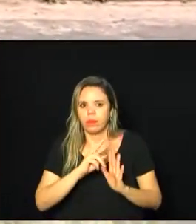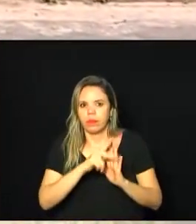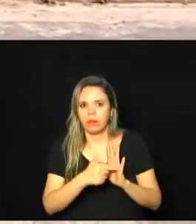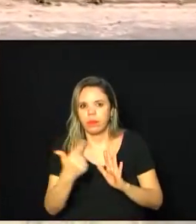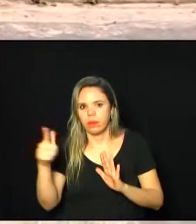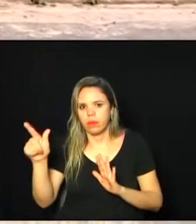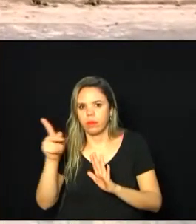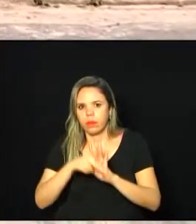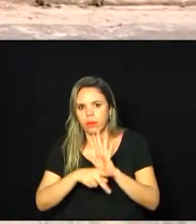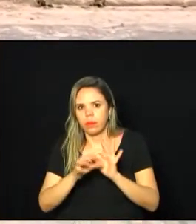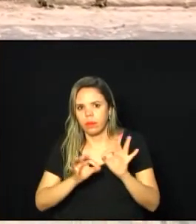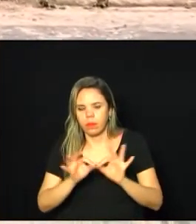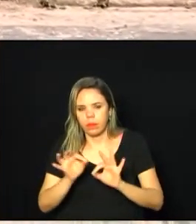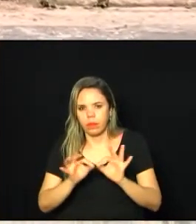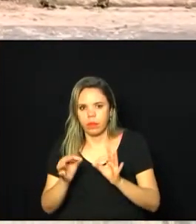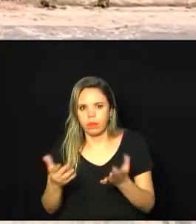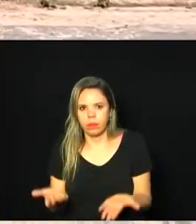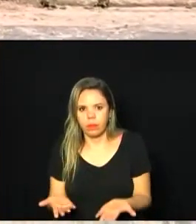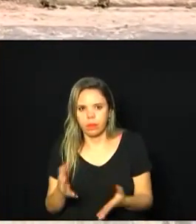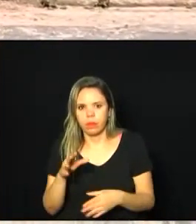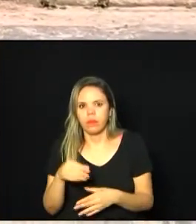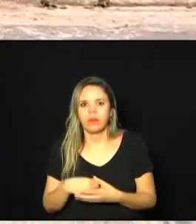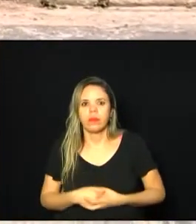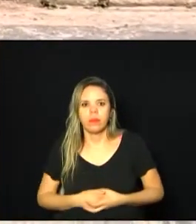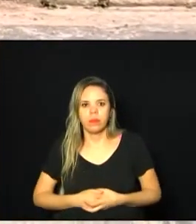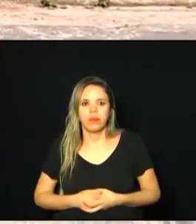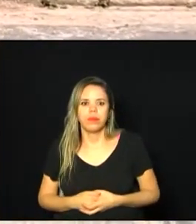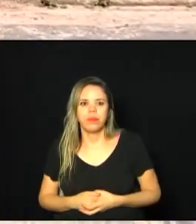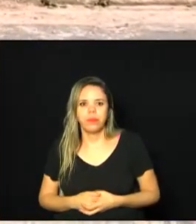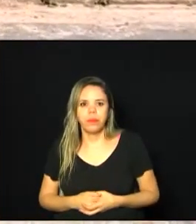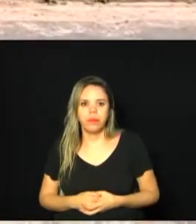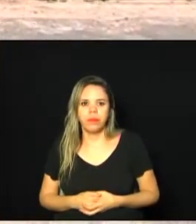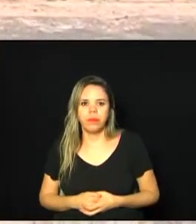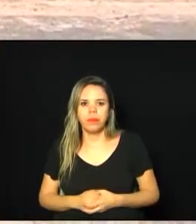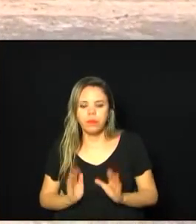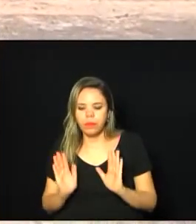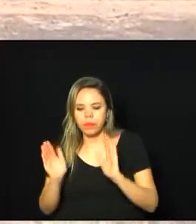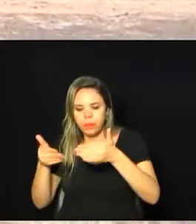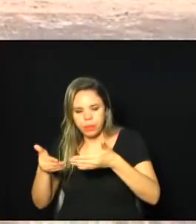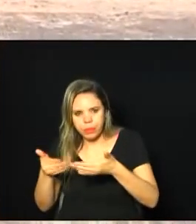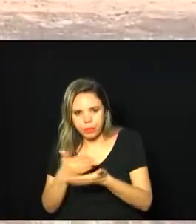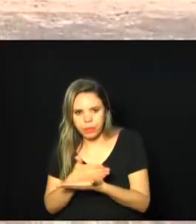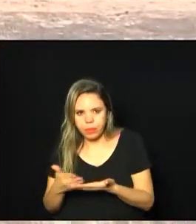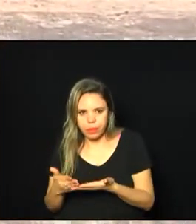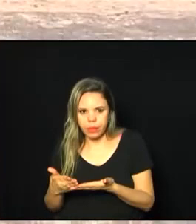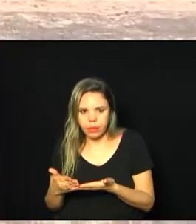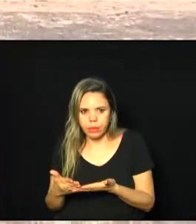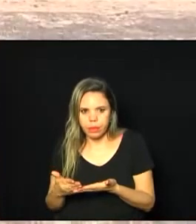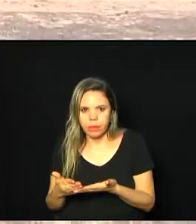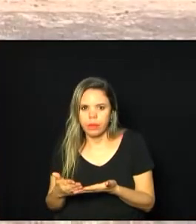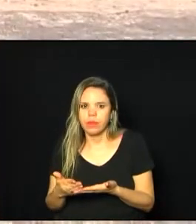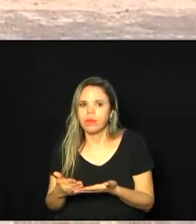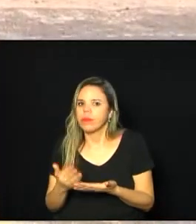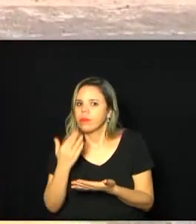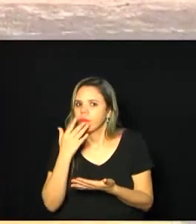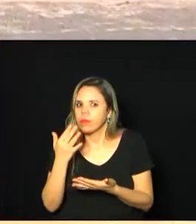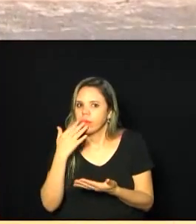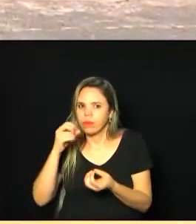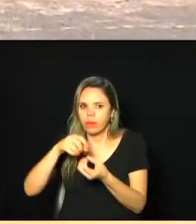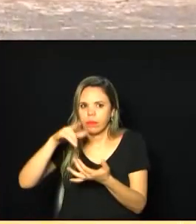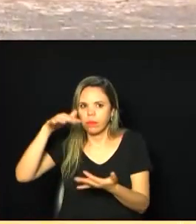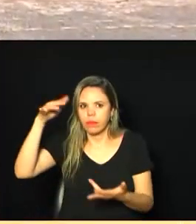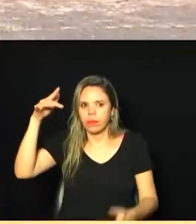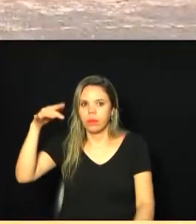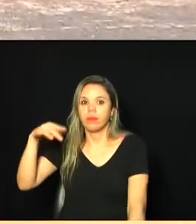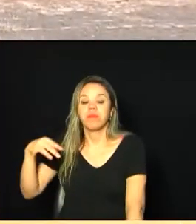outros projetos que, inclusive, o foco inicial é dar cor, brilho, trazer a arte